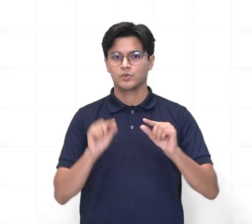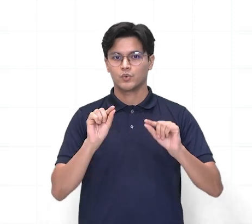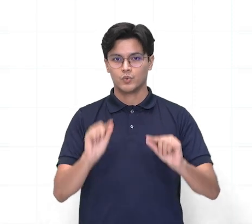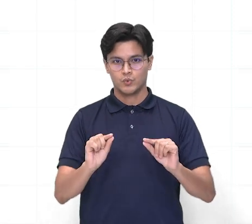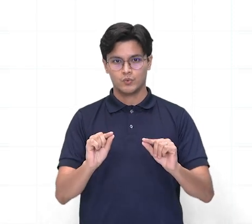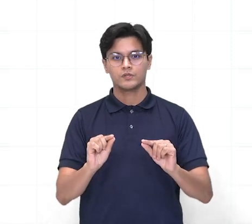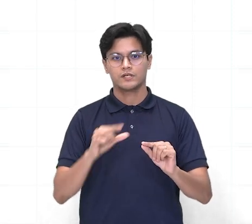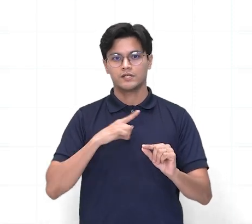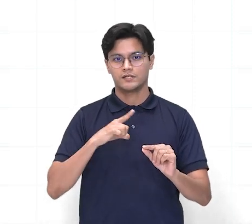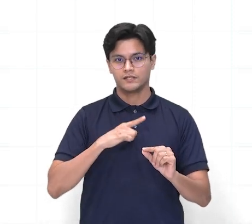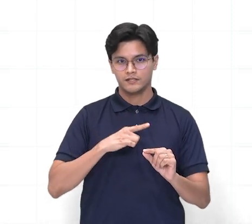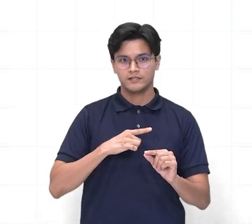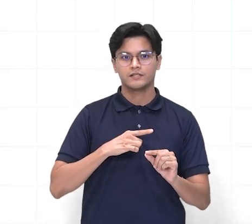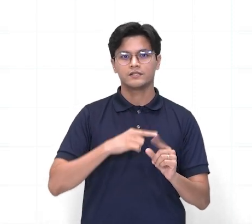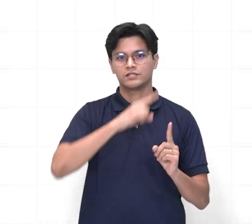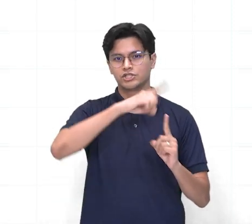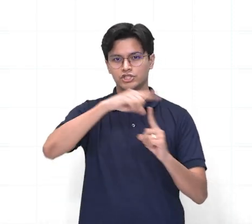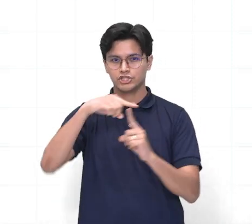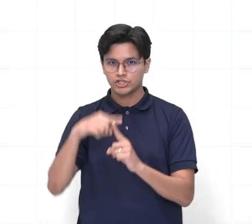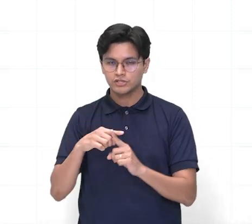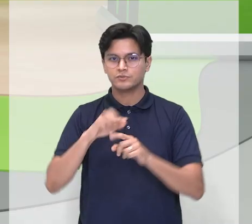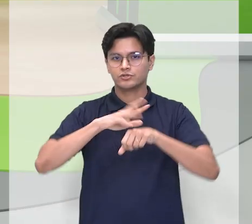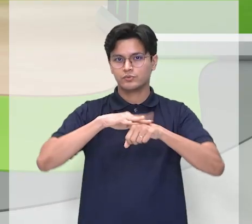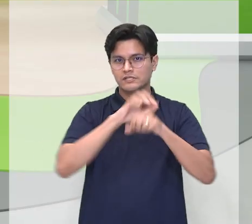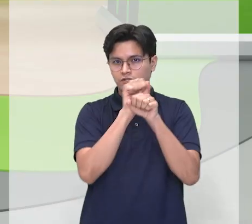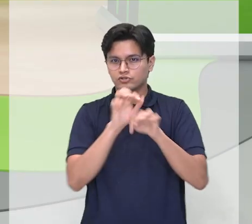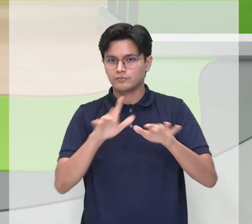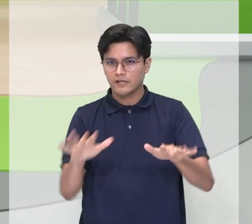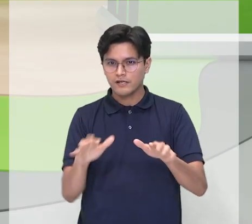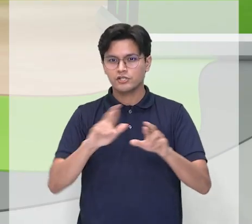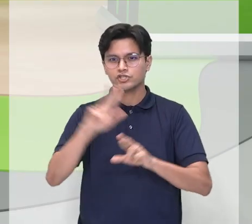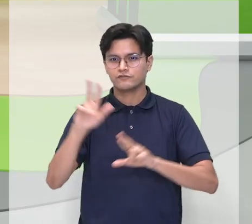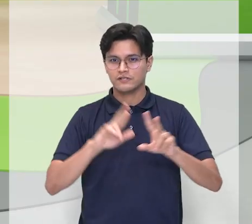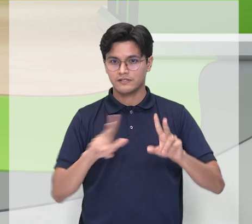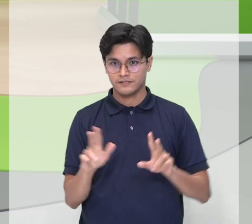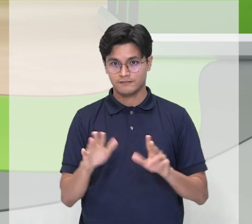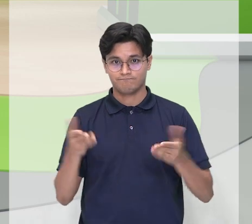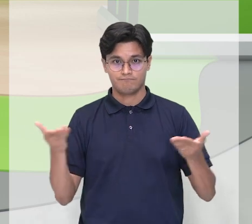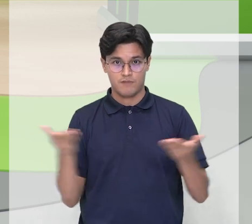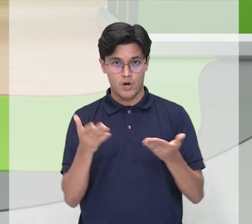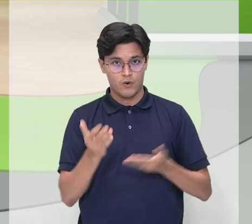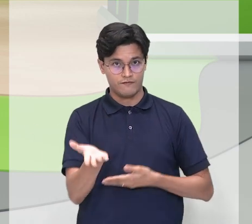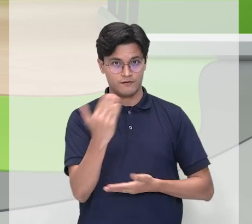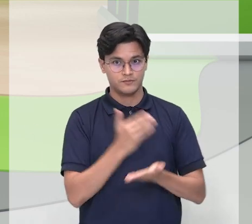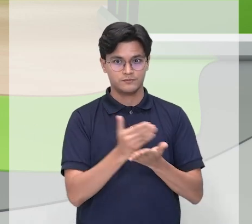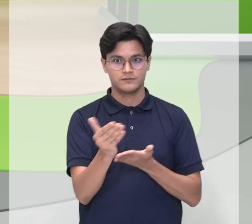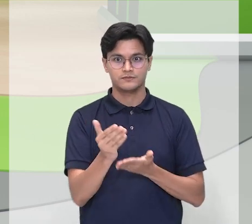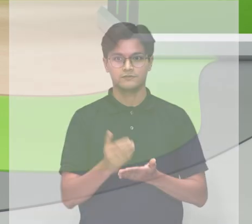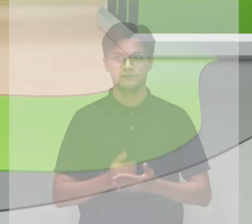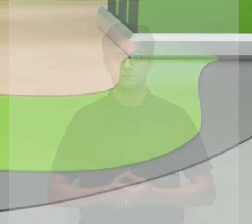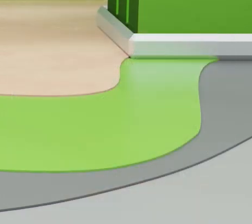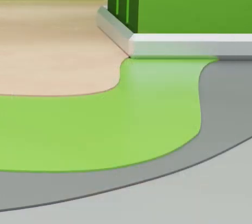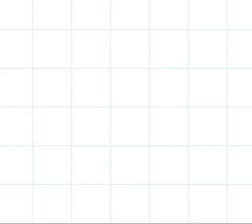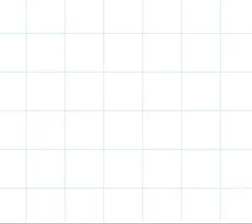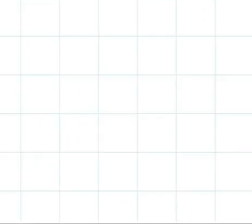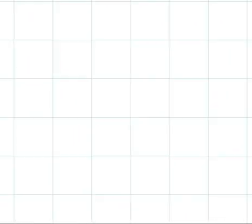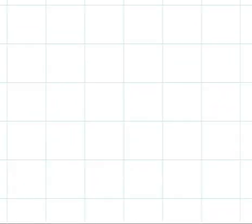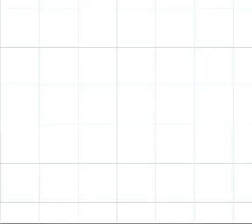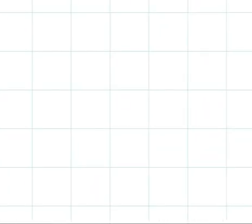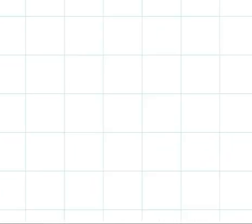de surtos, epidemias e pandemias. E vamos para a nossa aula!